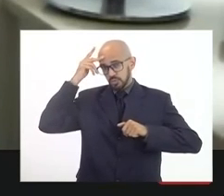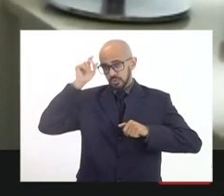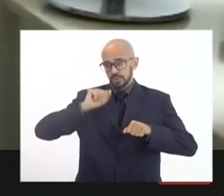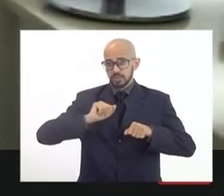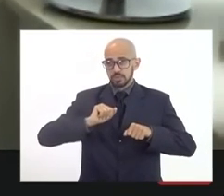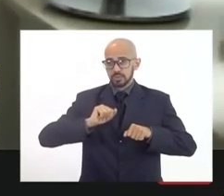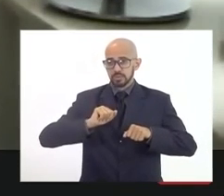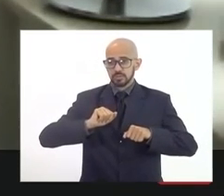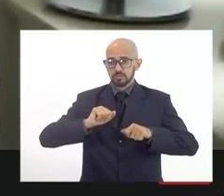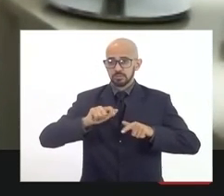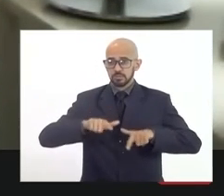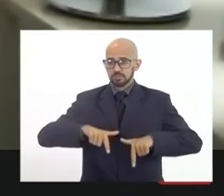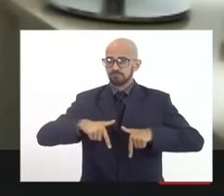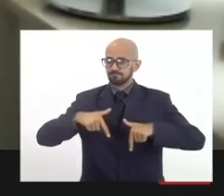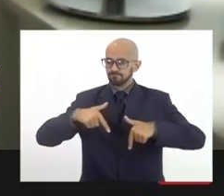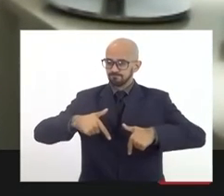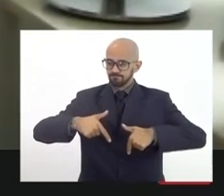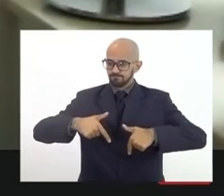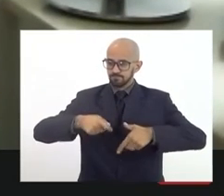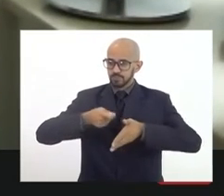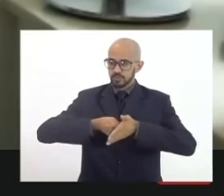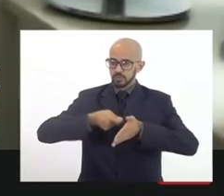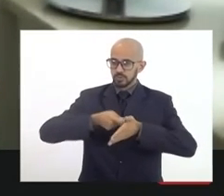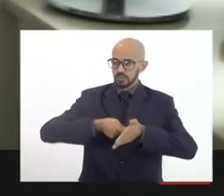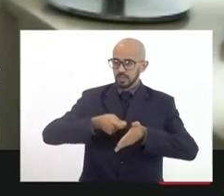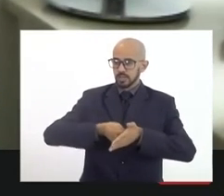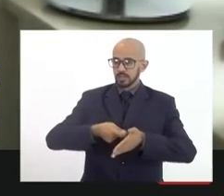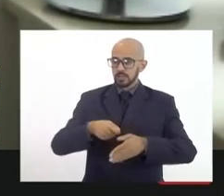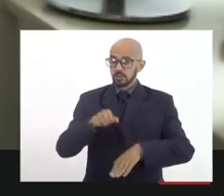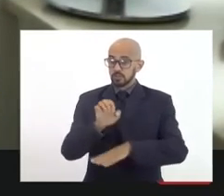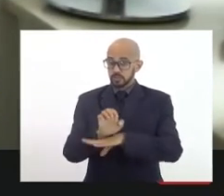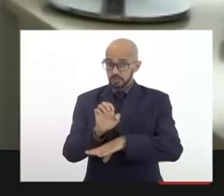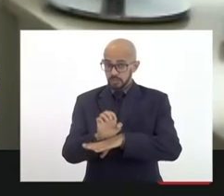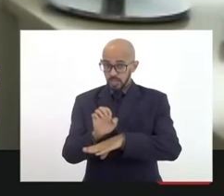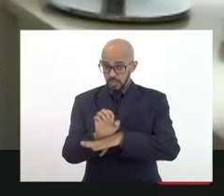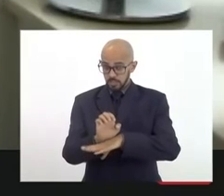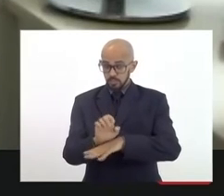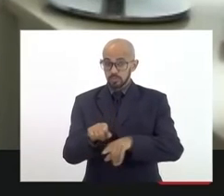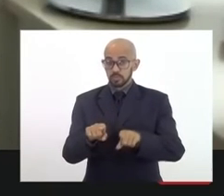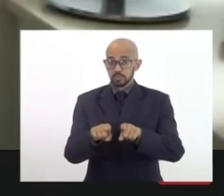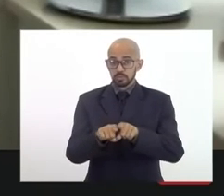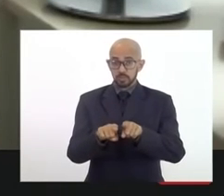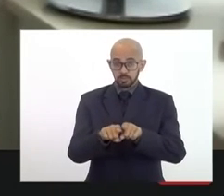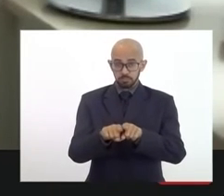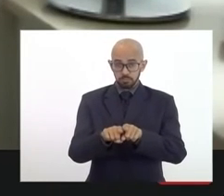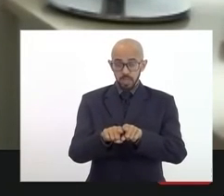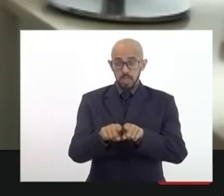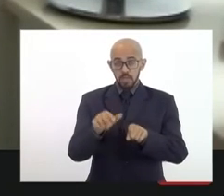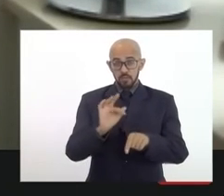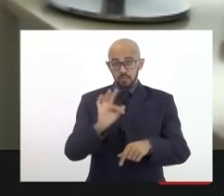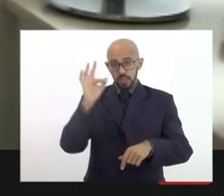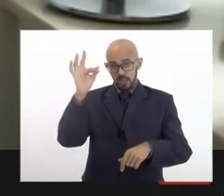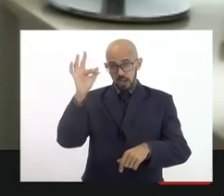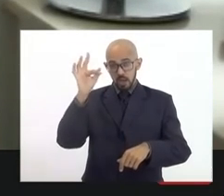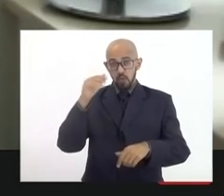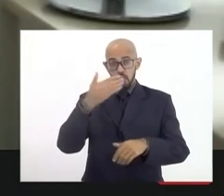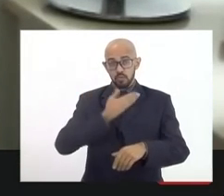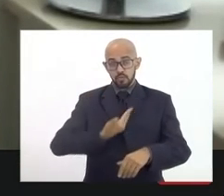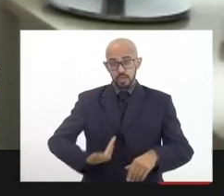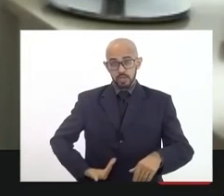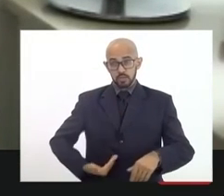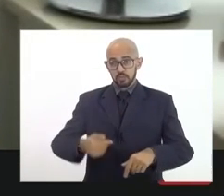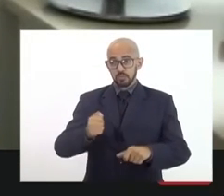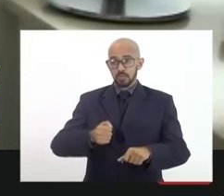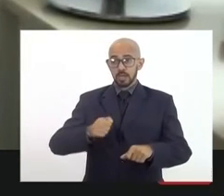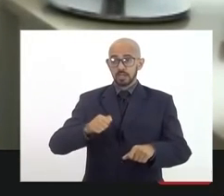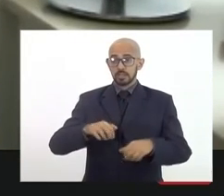protagonistas, tanto o Estado quanto a União, para que esse